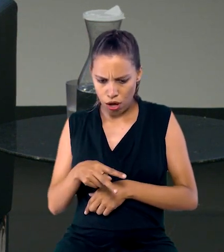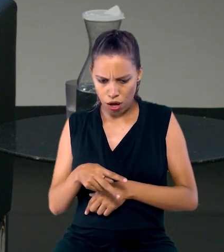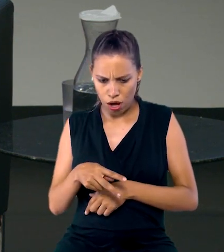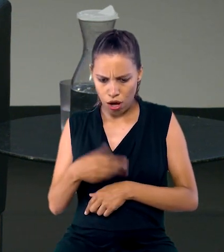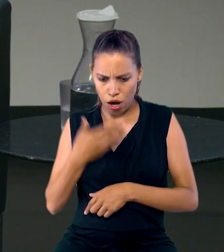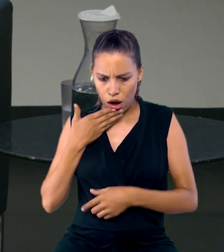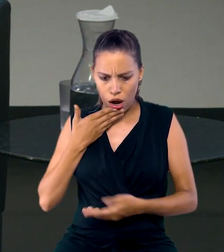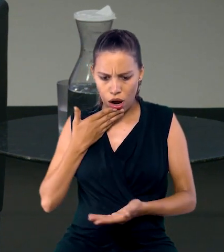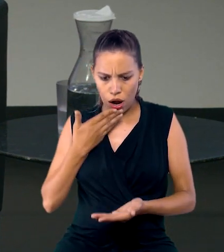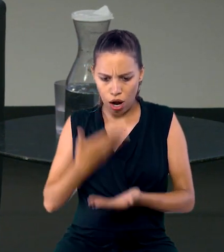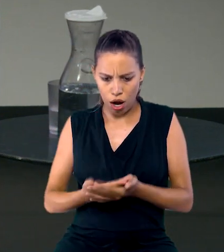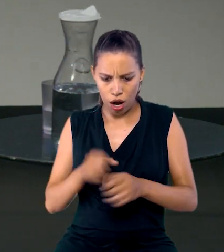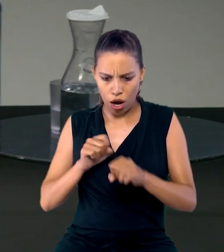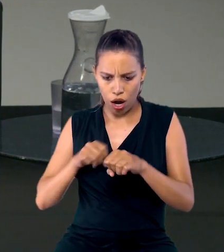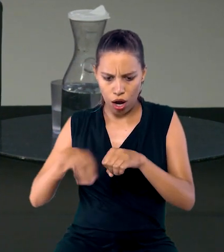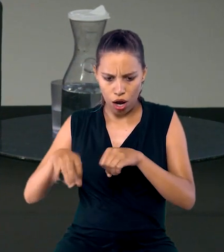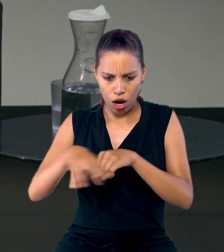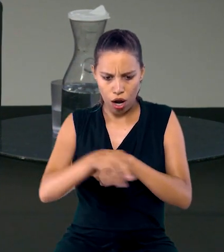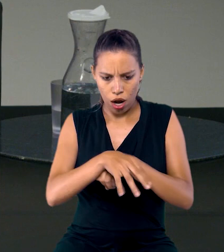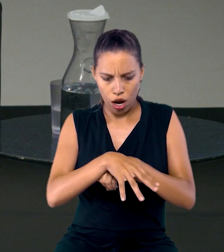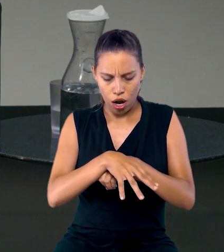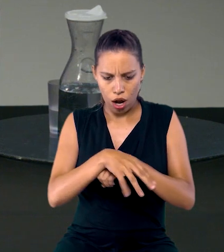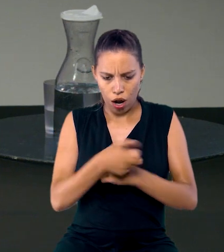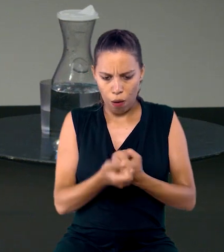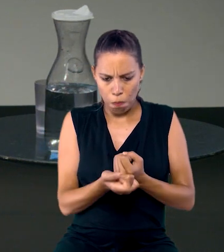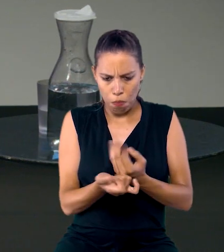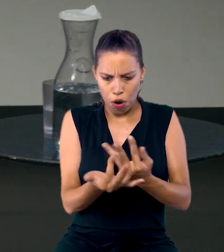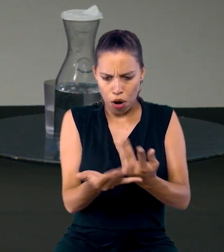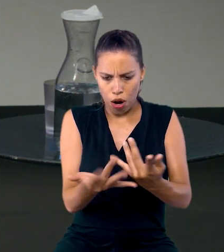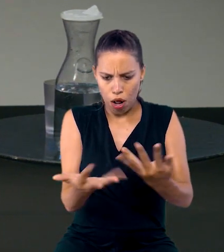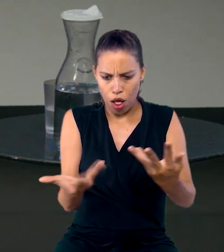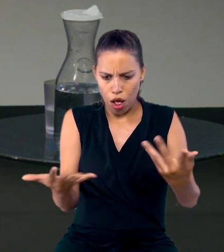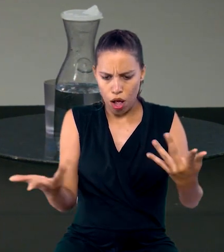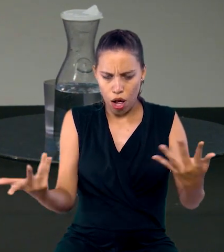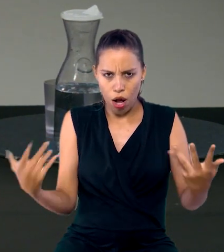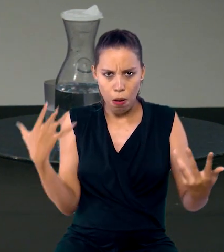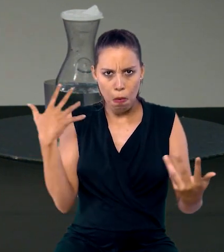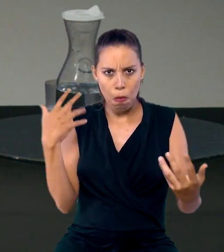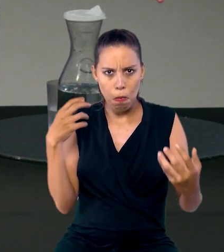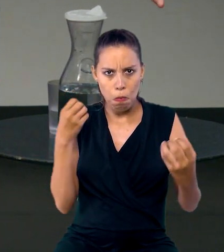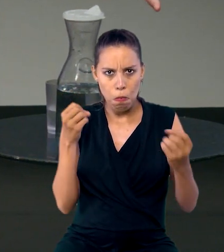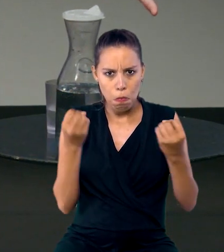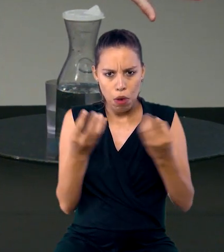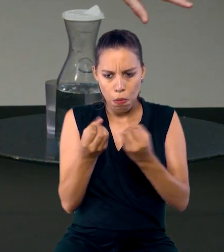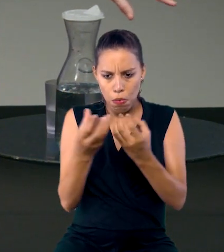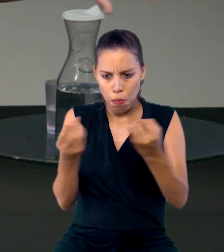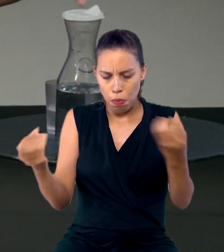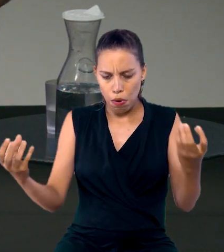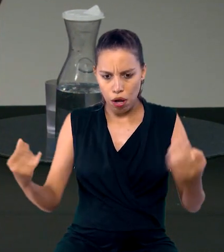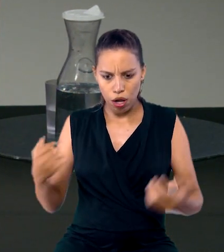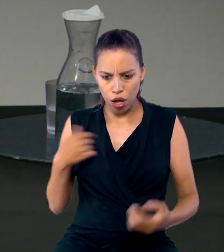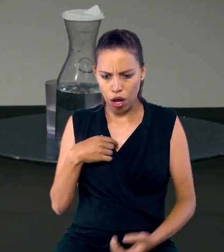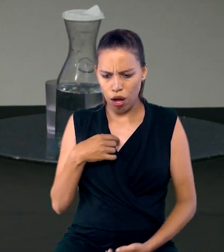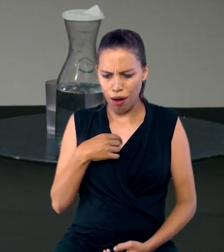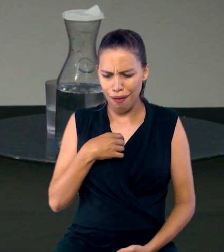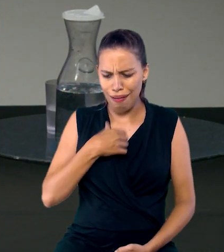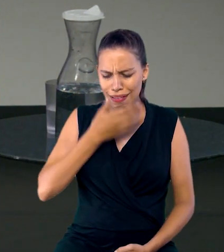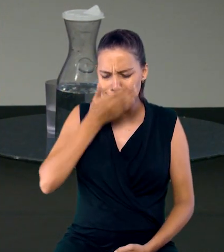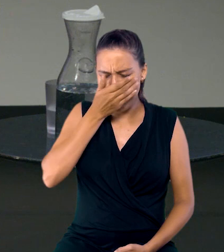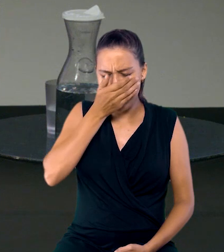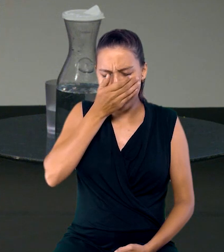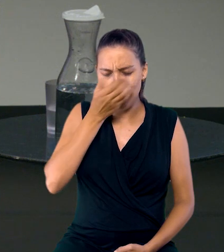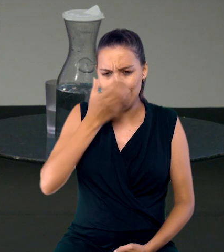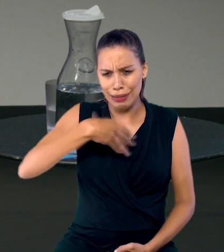mais lindas que eu vi na minha vida. De repente, o chão da floresta estava todo estrelado. Eu